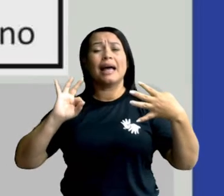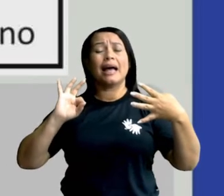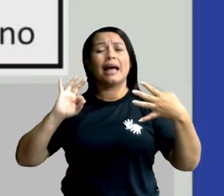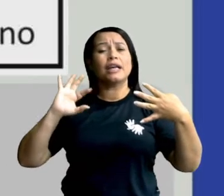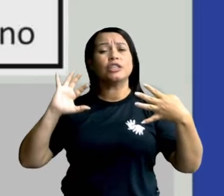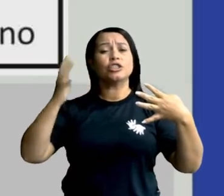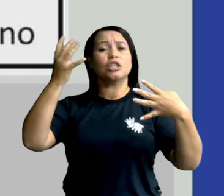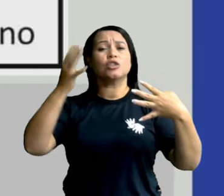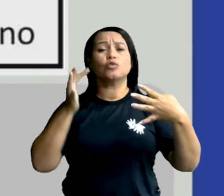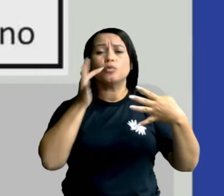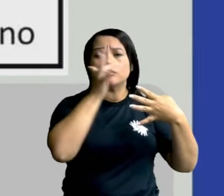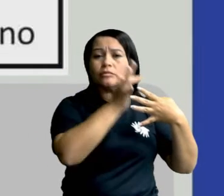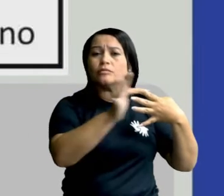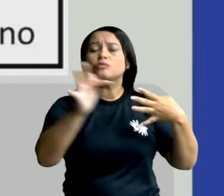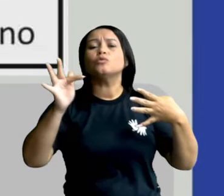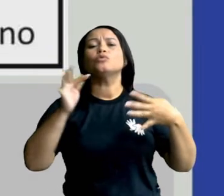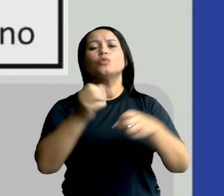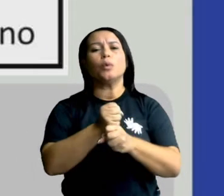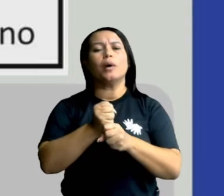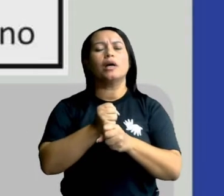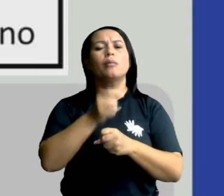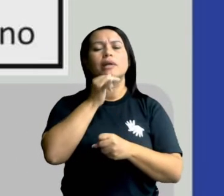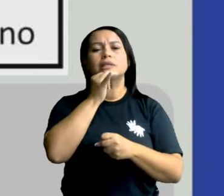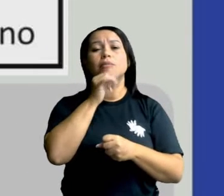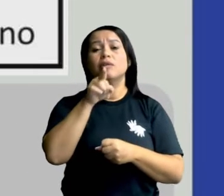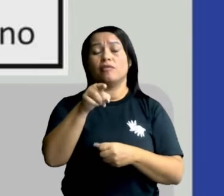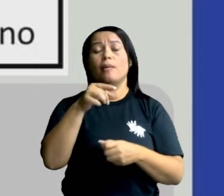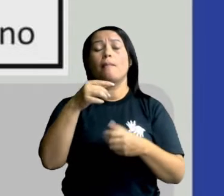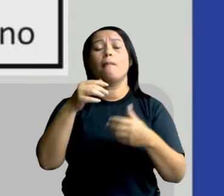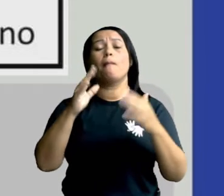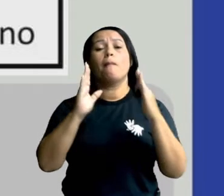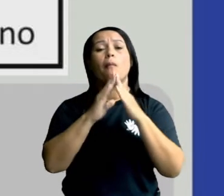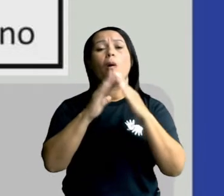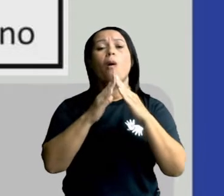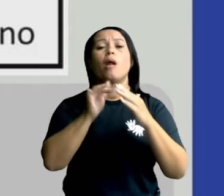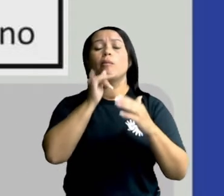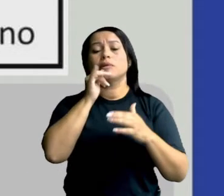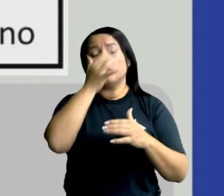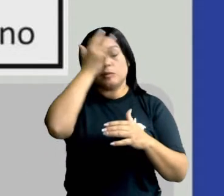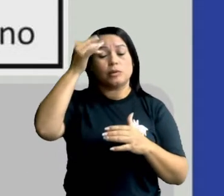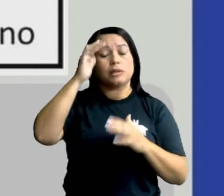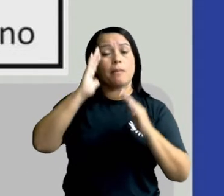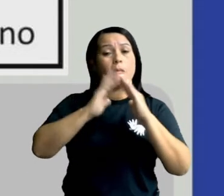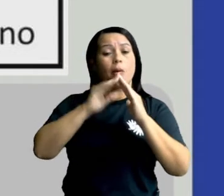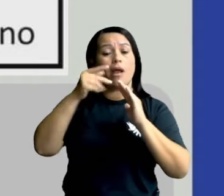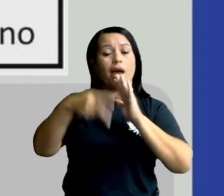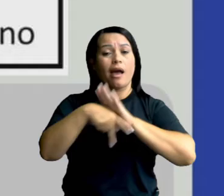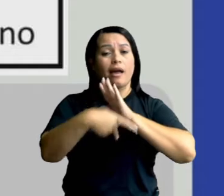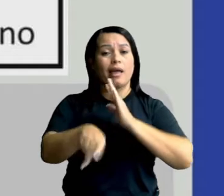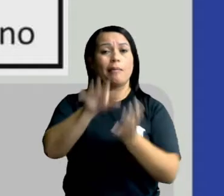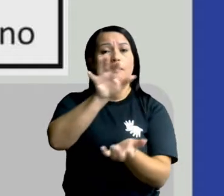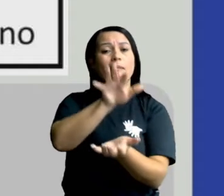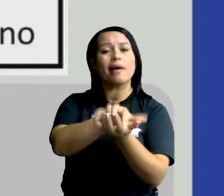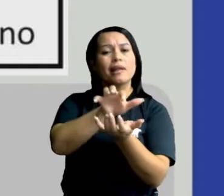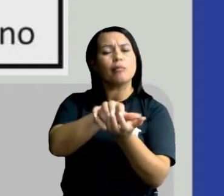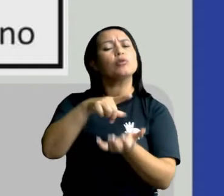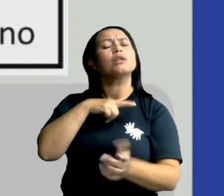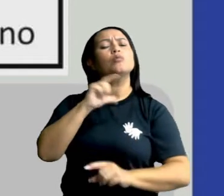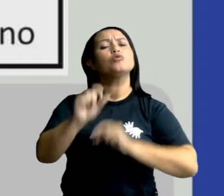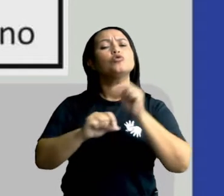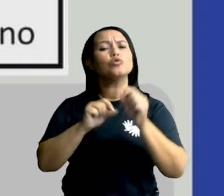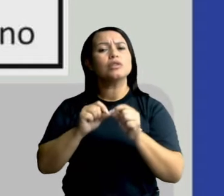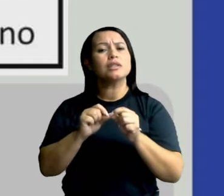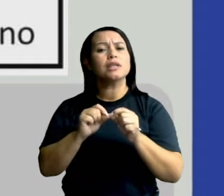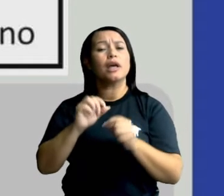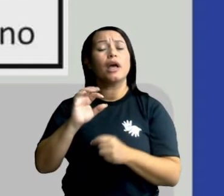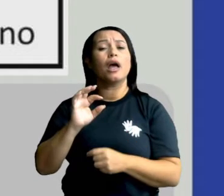estiver localizado. Por exemplo, se você mora no hemisfério sul, né, como no caso da gente que mora em Pernambuco, no hemisfério sul a gente tem, por exemplo, o